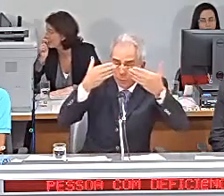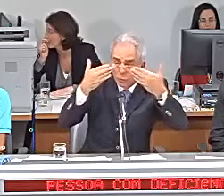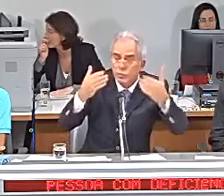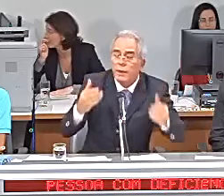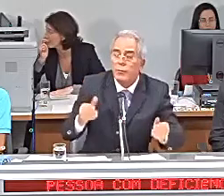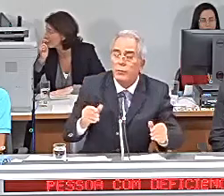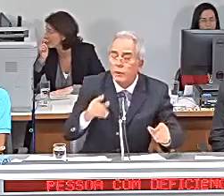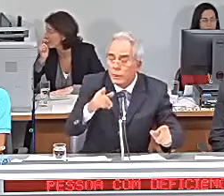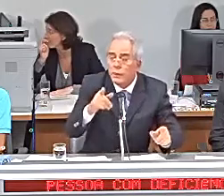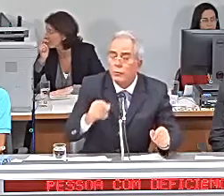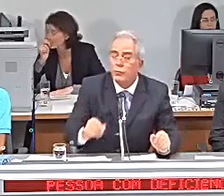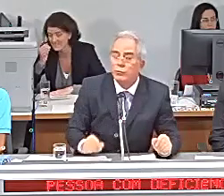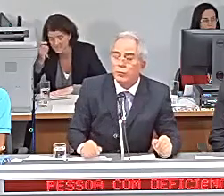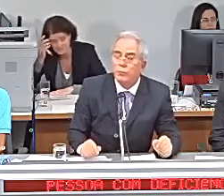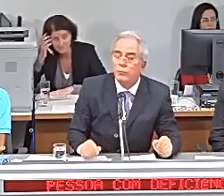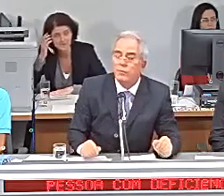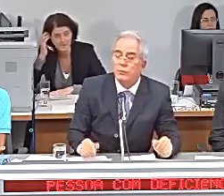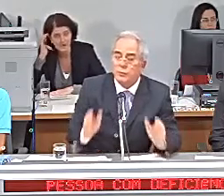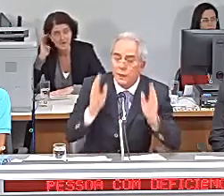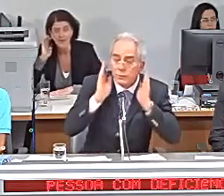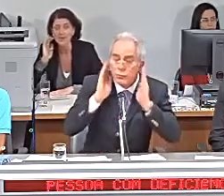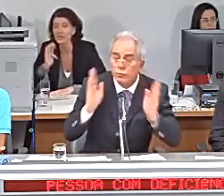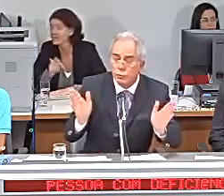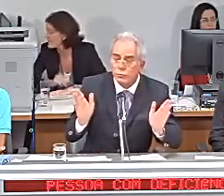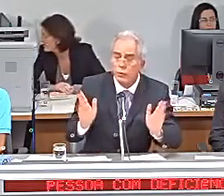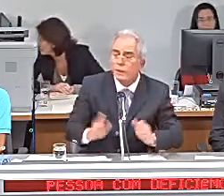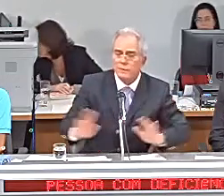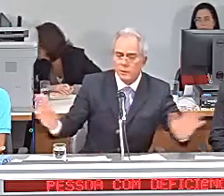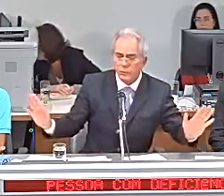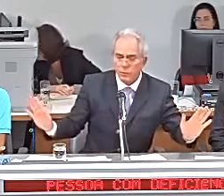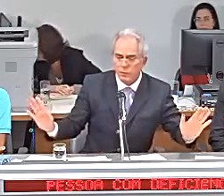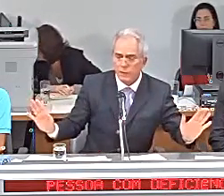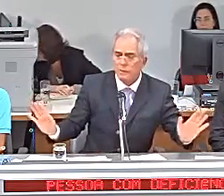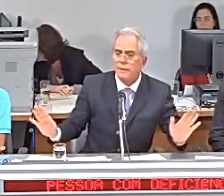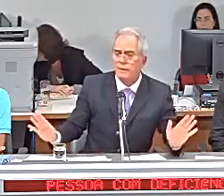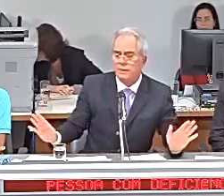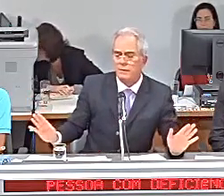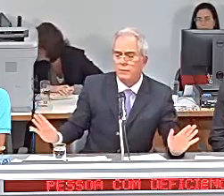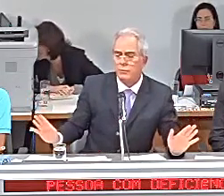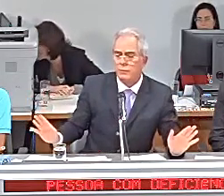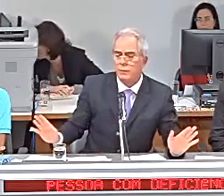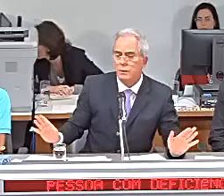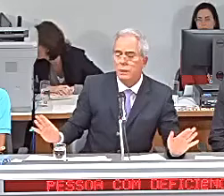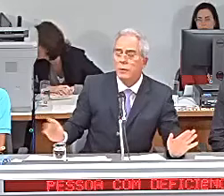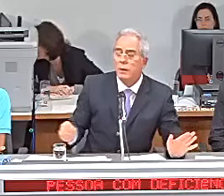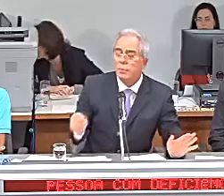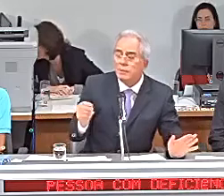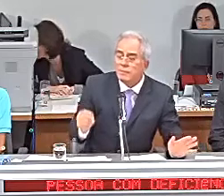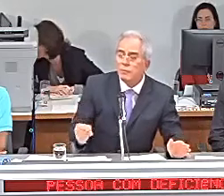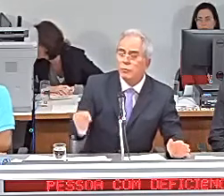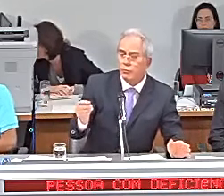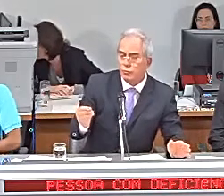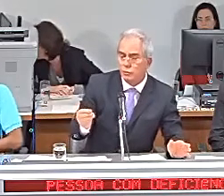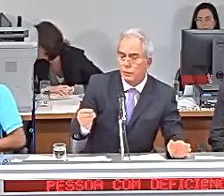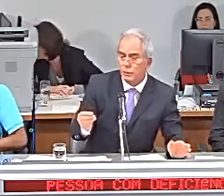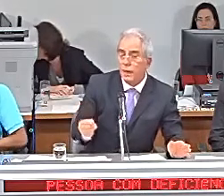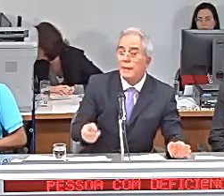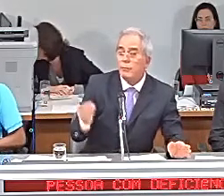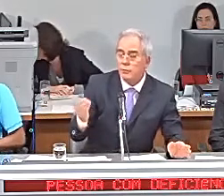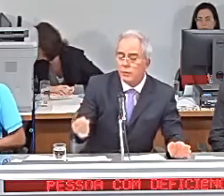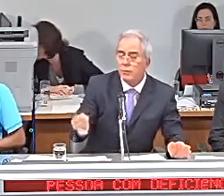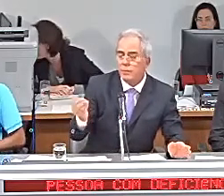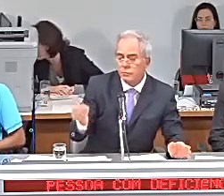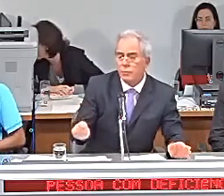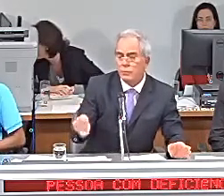Rafael do Cego e o Francisco Salles dos Surdos, que seriam fechadas daqui 3 anos. Então, é preciso discutir